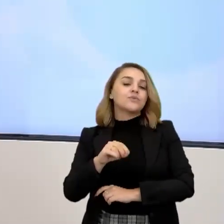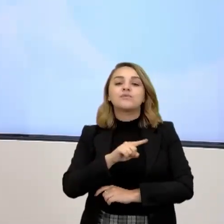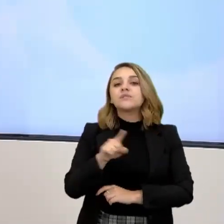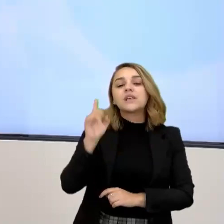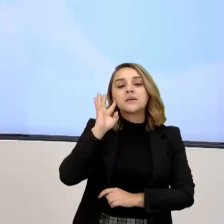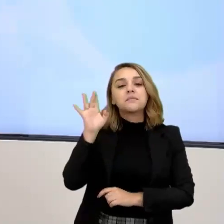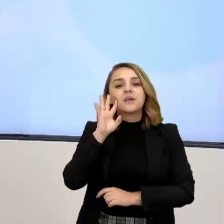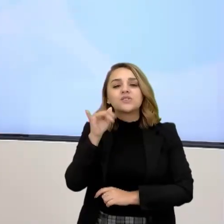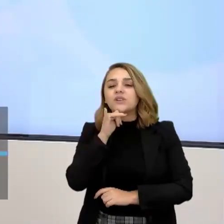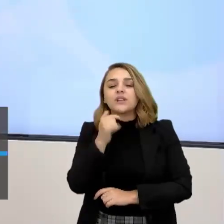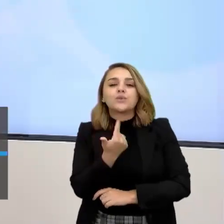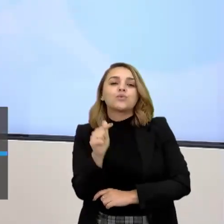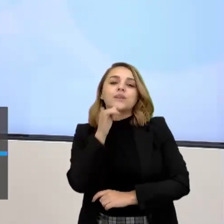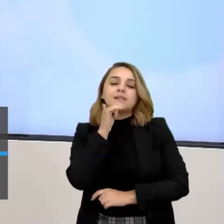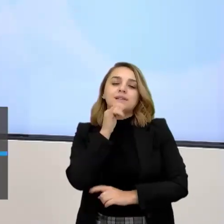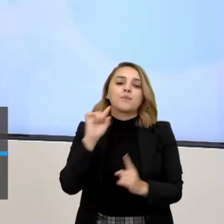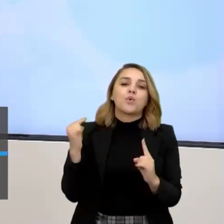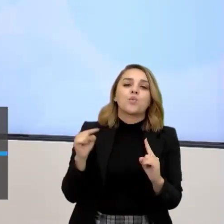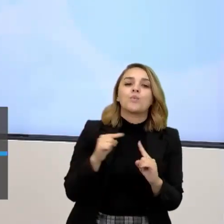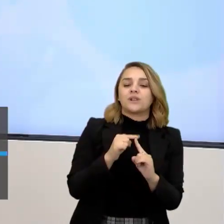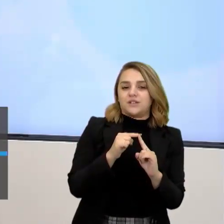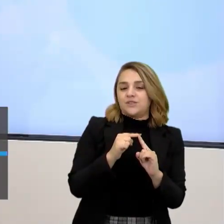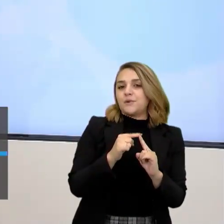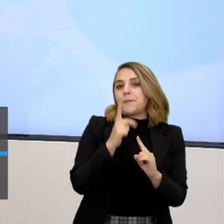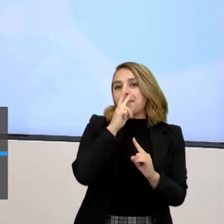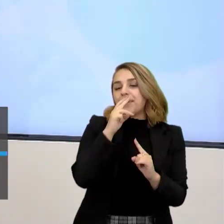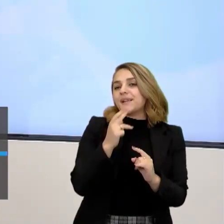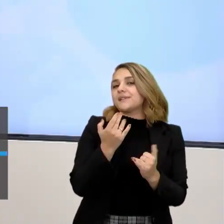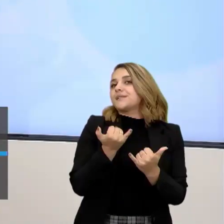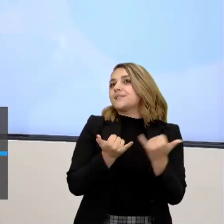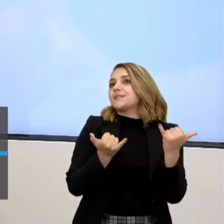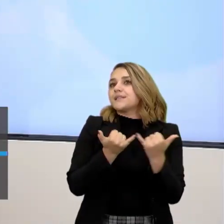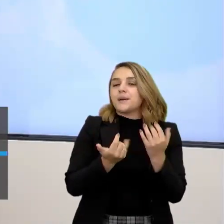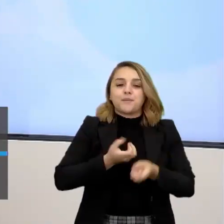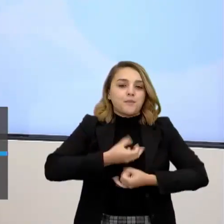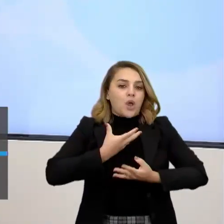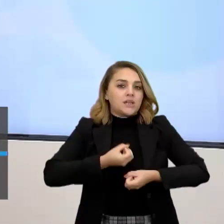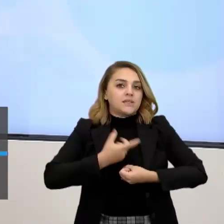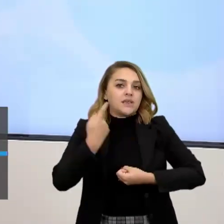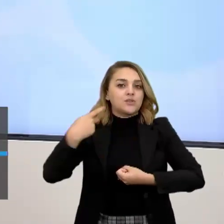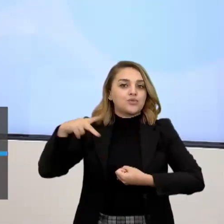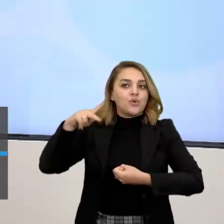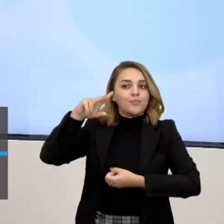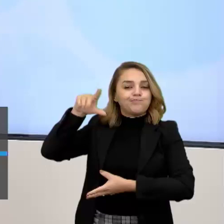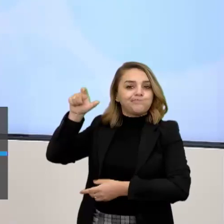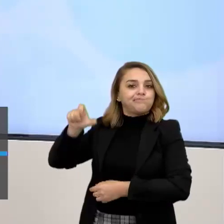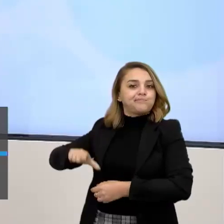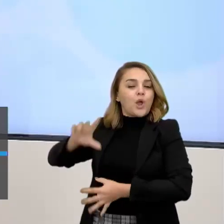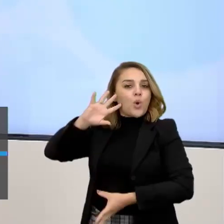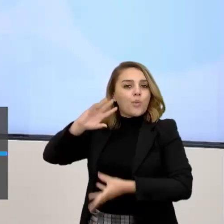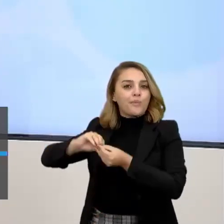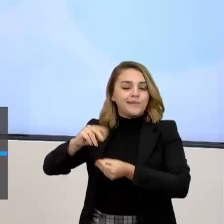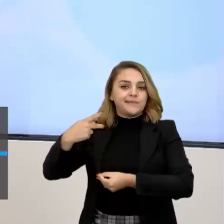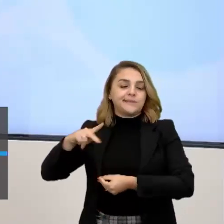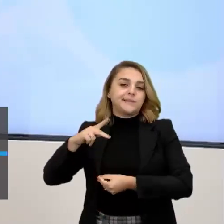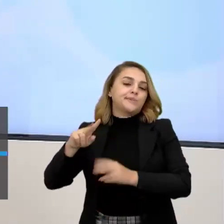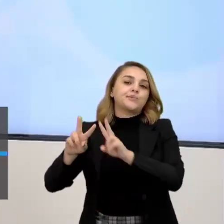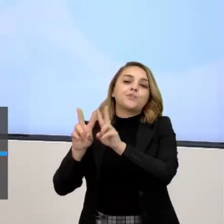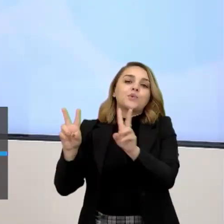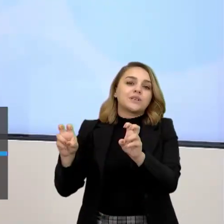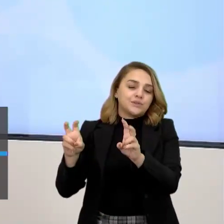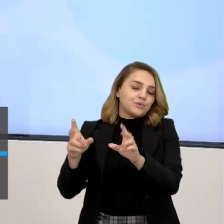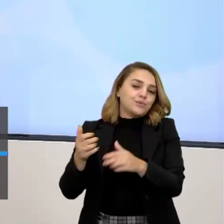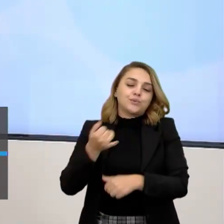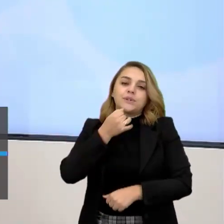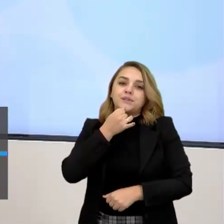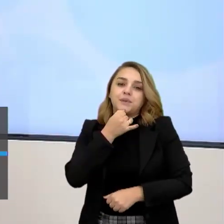ter uma poesia objetiva, por mais que tente. A poesia é sempre a visão de alguém em relação a alguma coisa. Por mais livre que